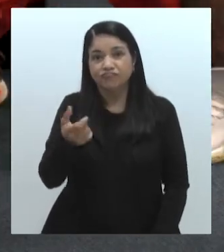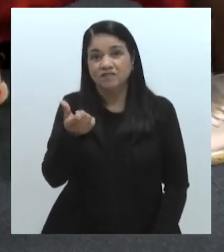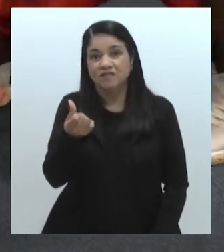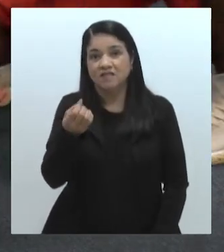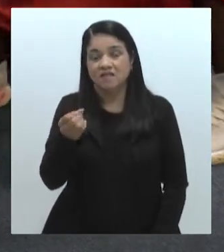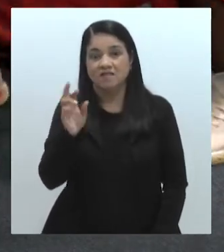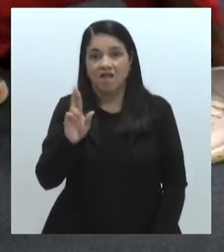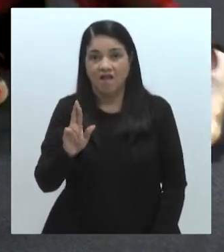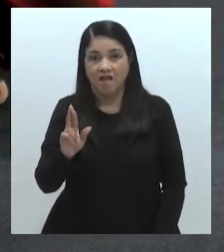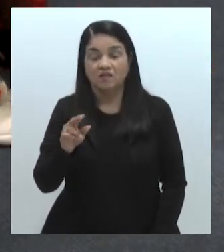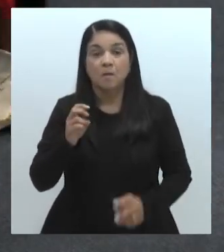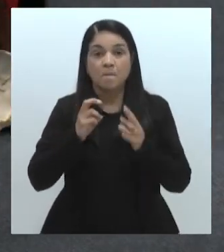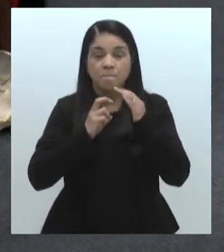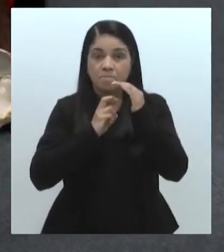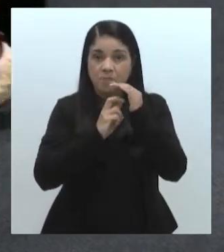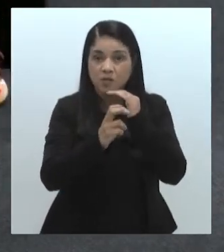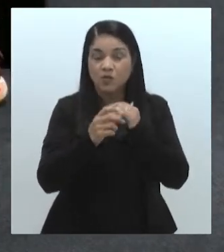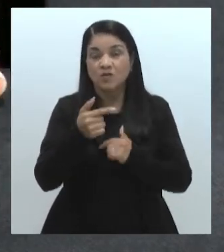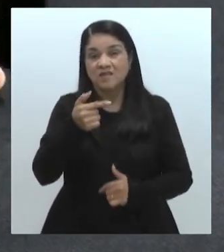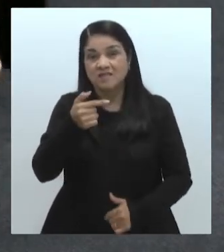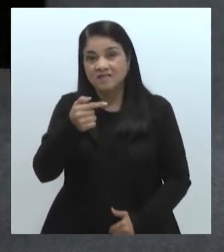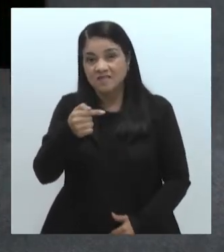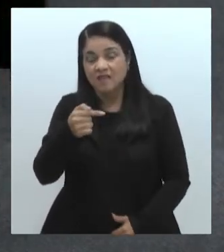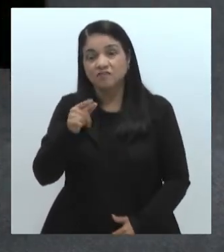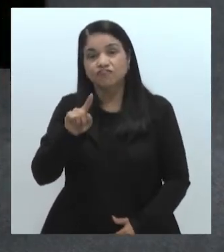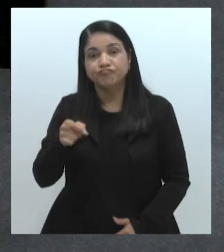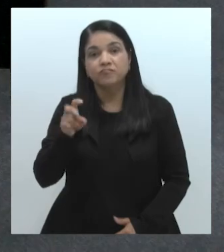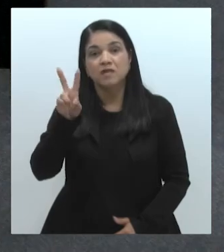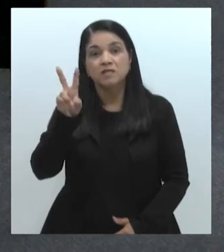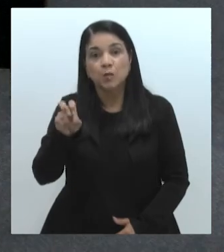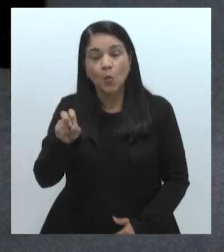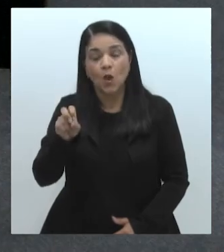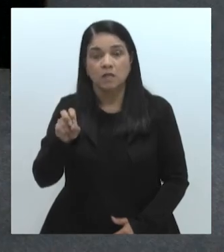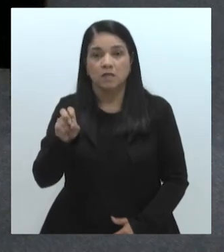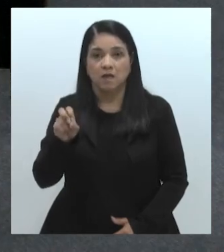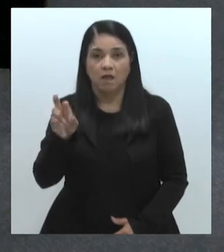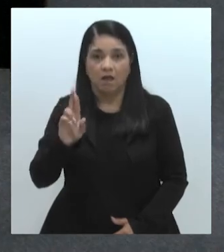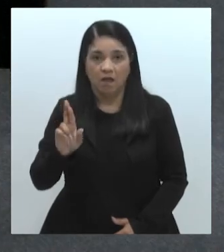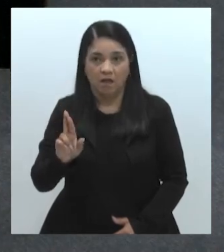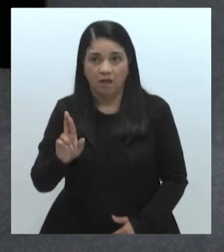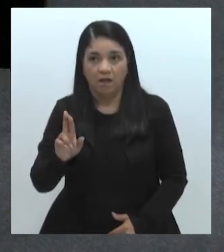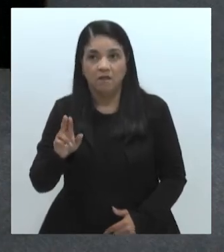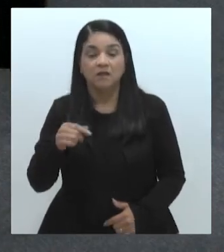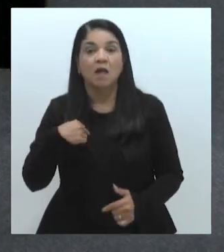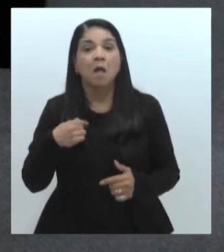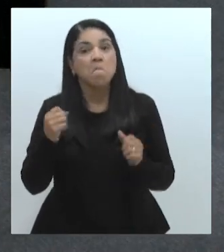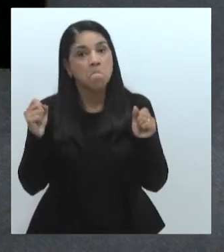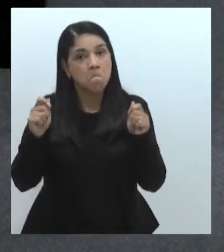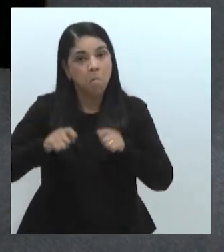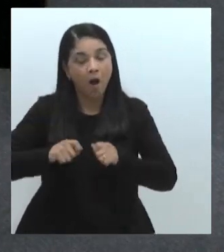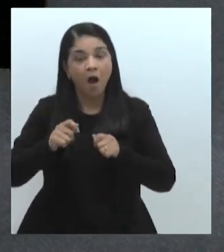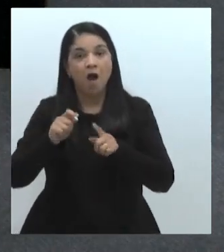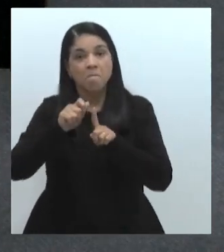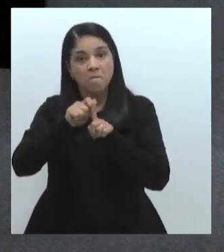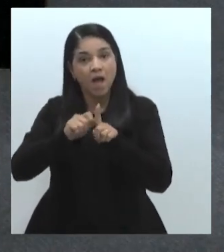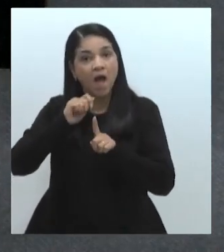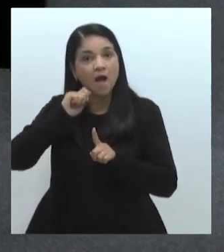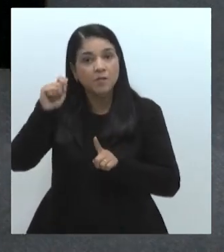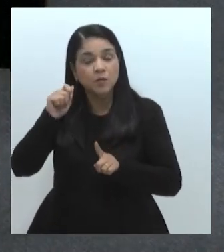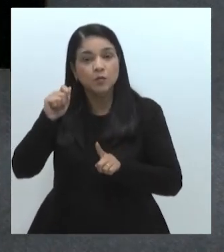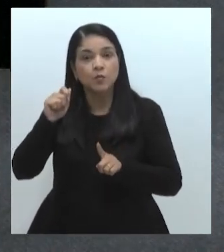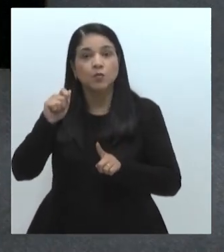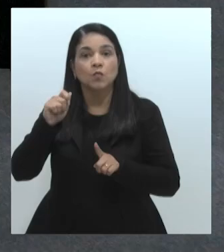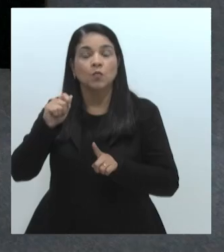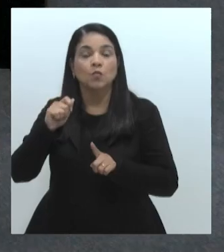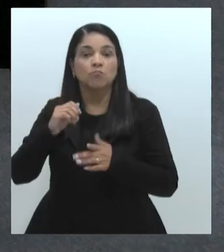R$ 7,50, já com anúncio de que pode chegar a R$ 7,90 em abril. Ou seja, os